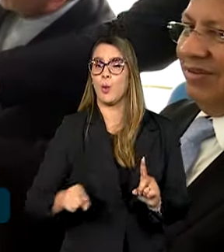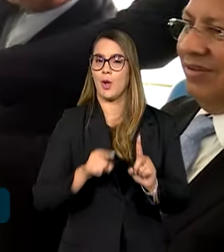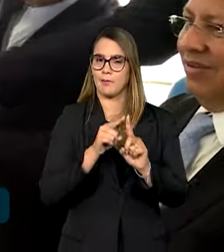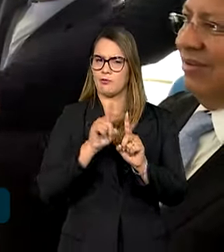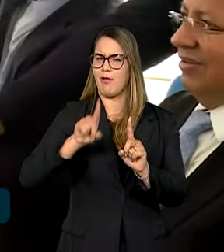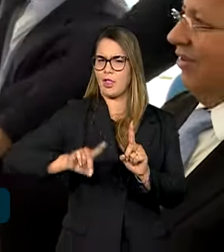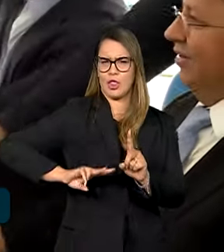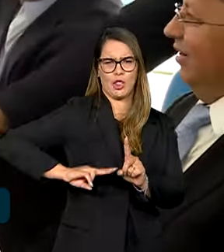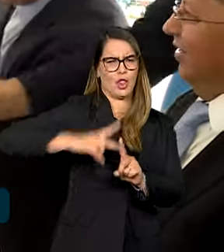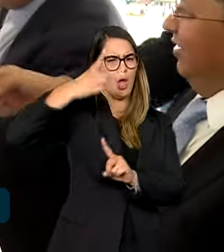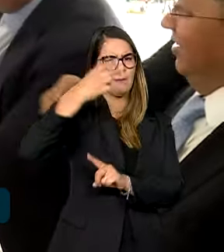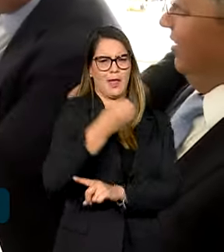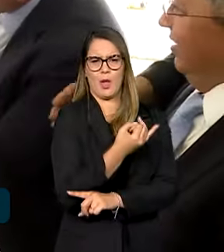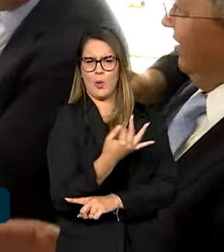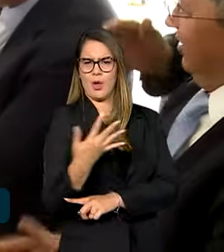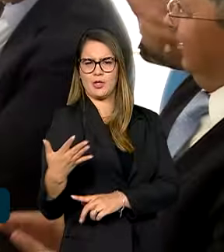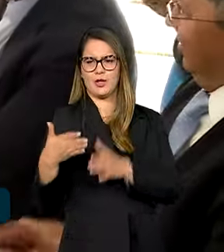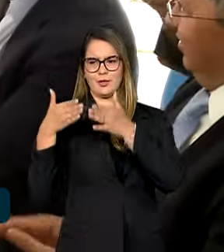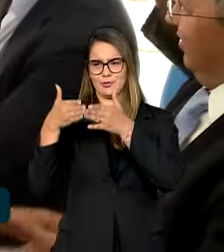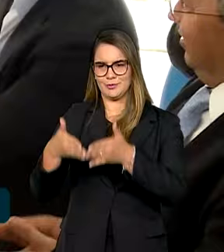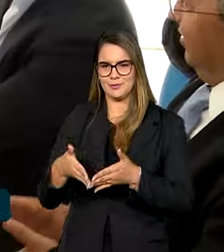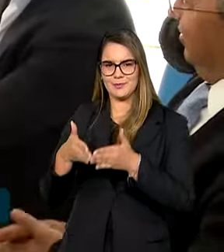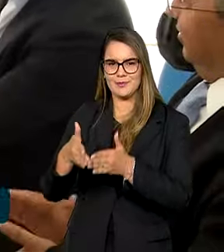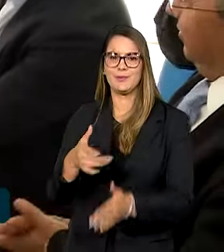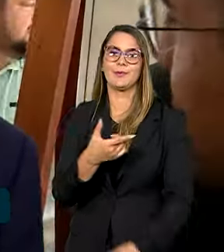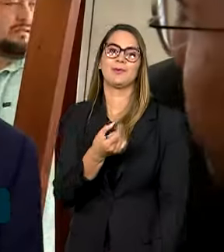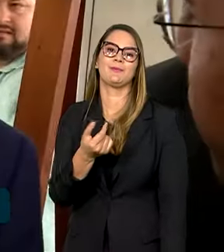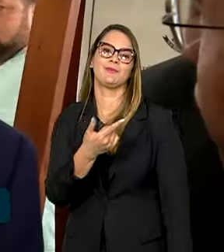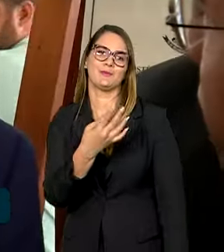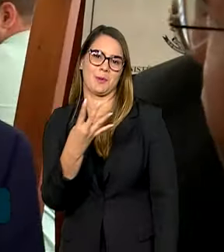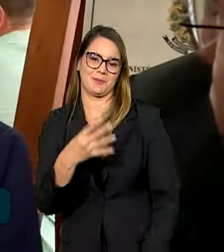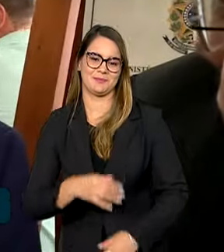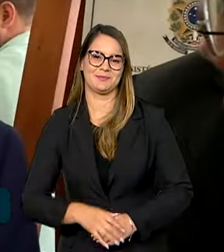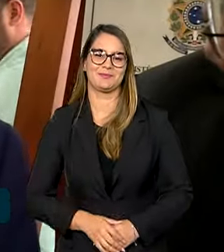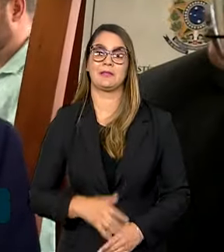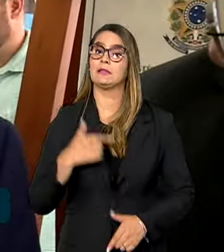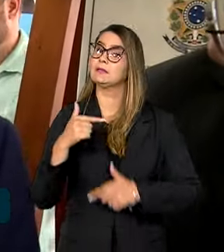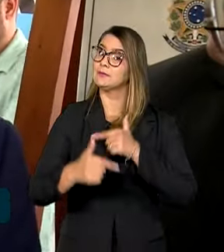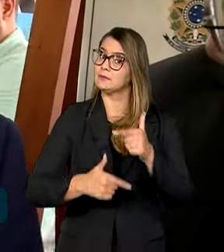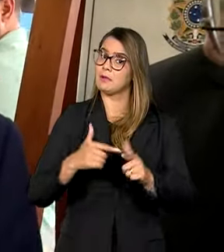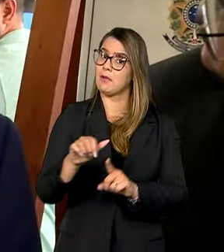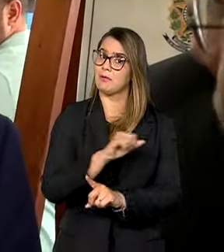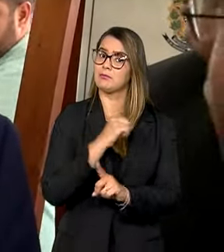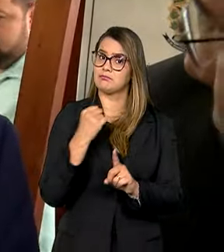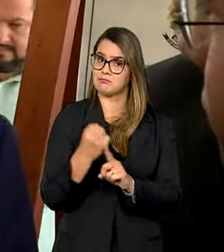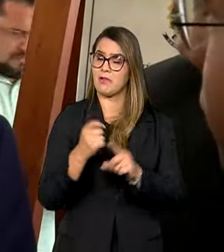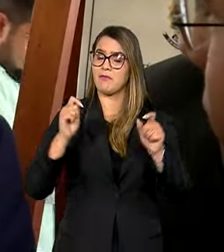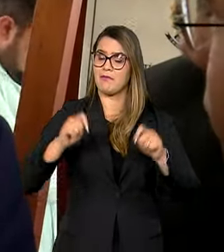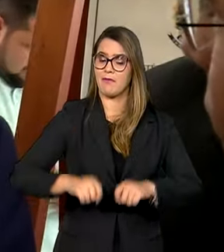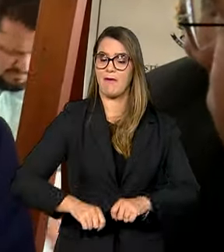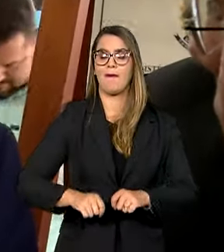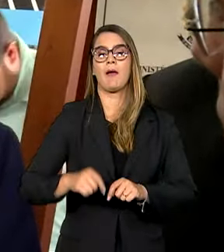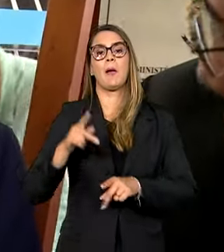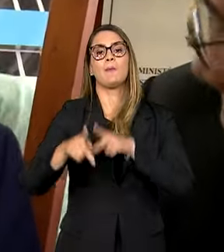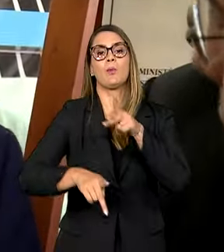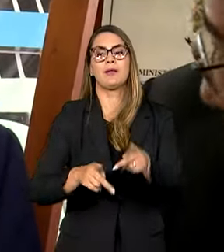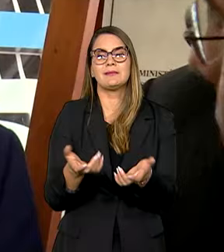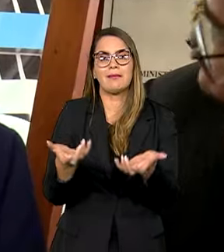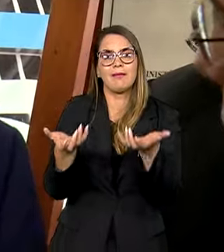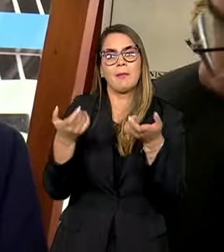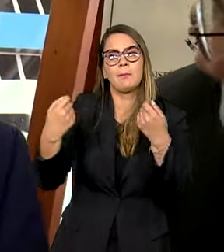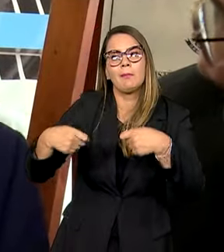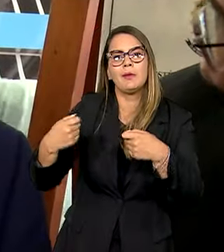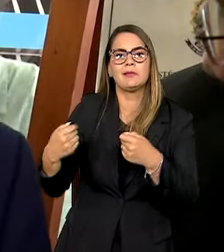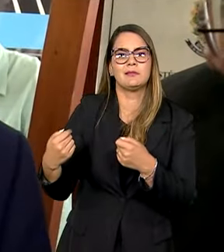é dobrar o número de prev barcos em 2024 isso é um trabalho social que vai o encontro onde a população precisa ter o